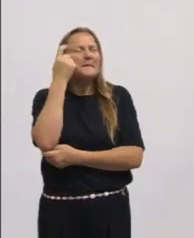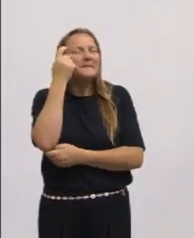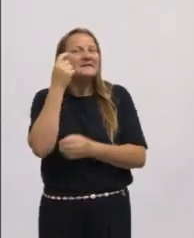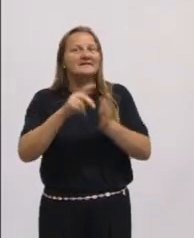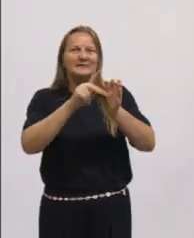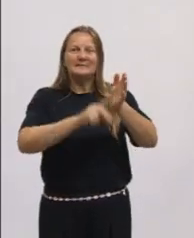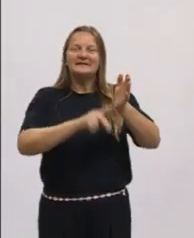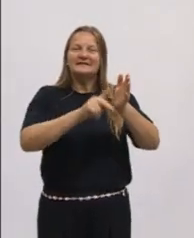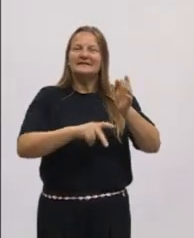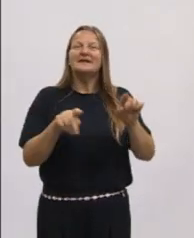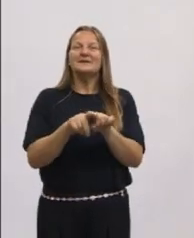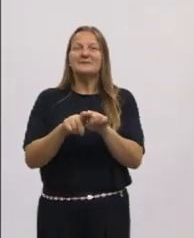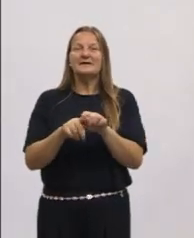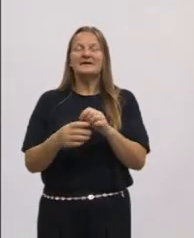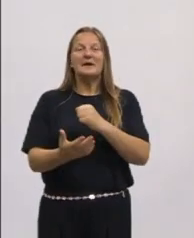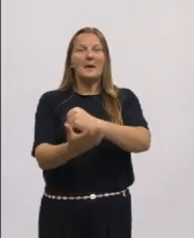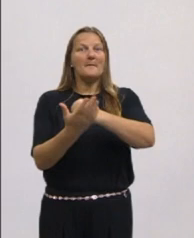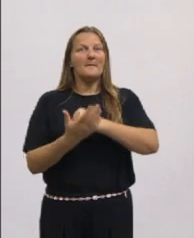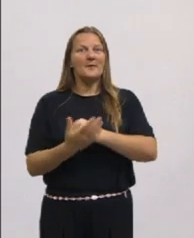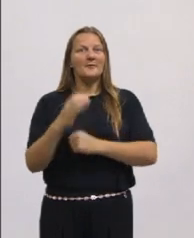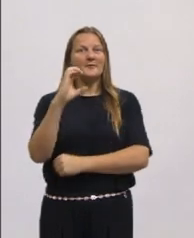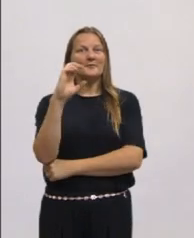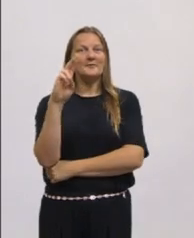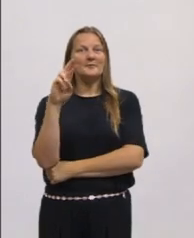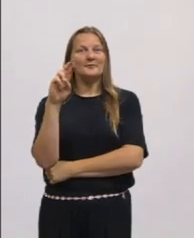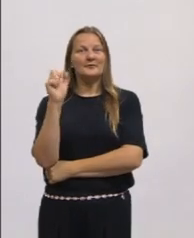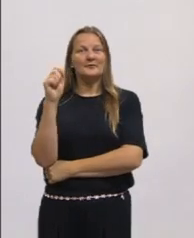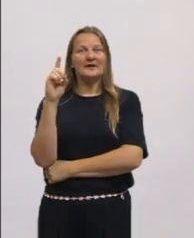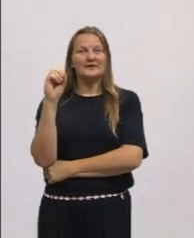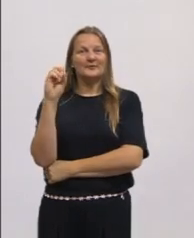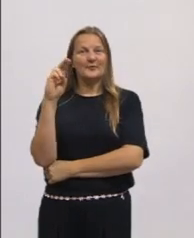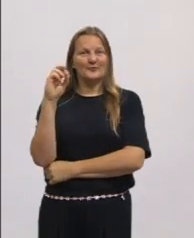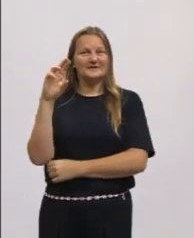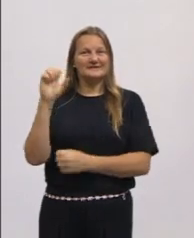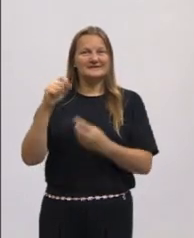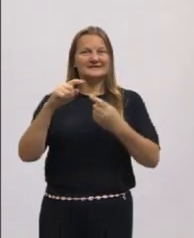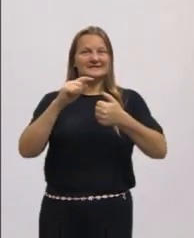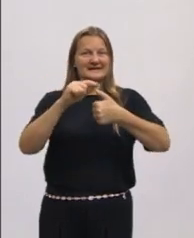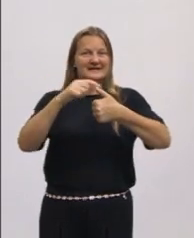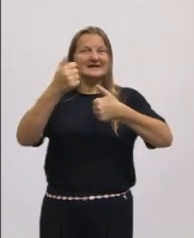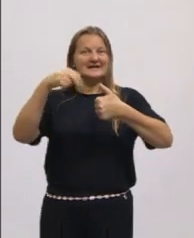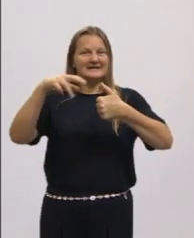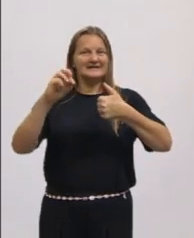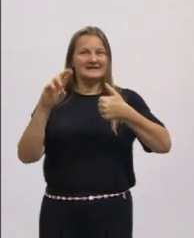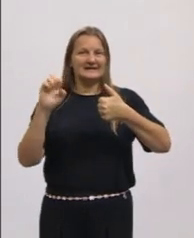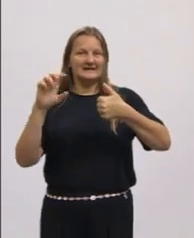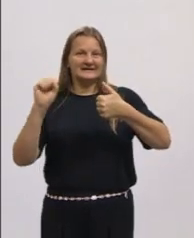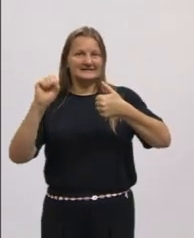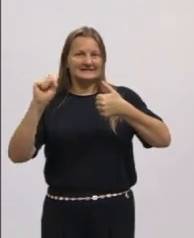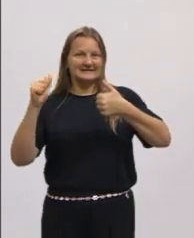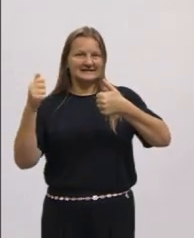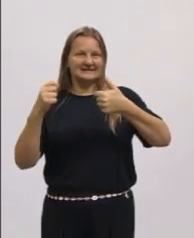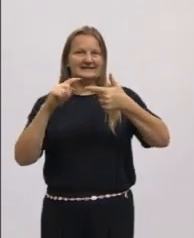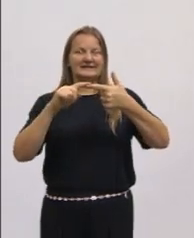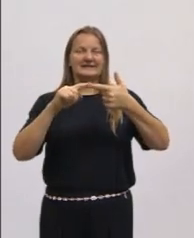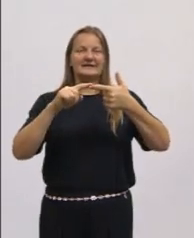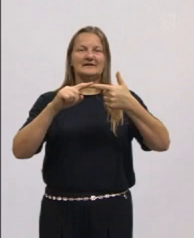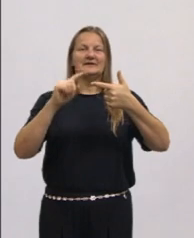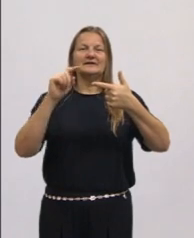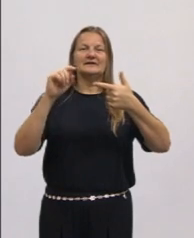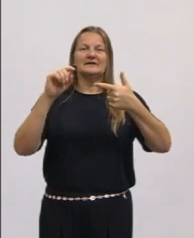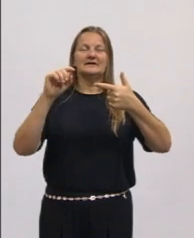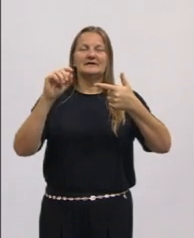essa aula a gente também teve ajuda dos nossos curadores a Andressa curadora de História o Jaison curador de sociologia